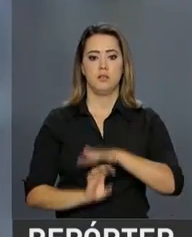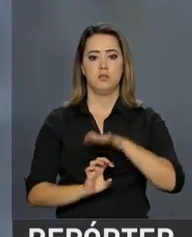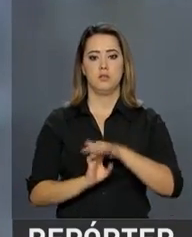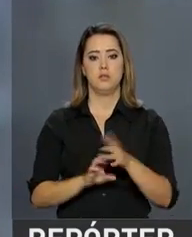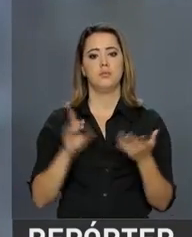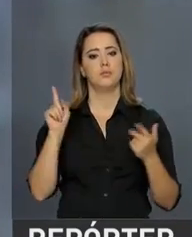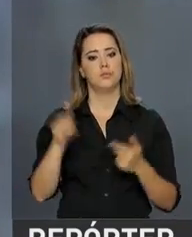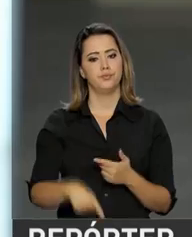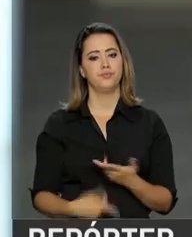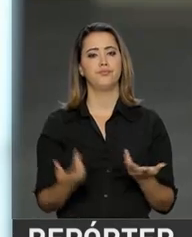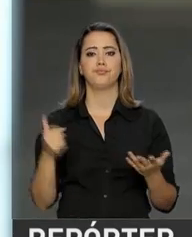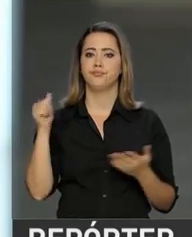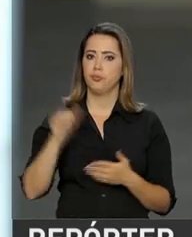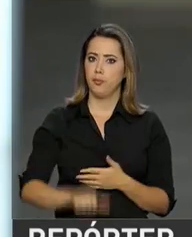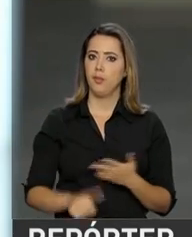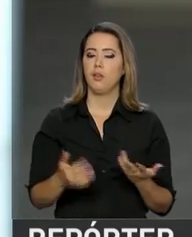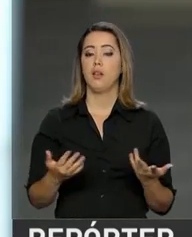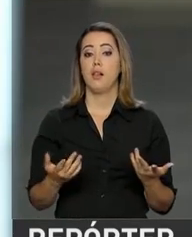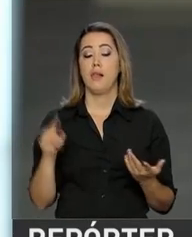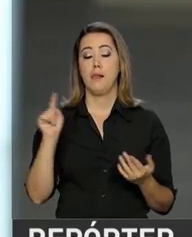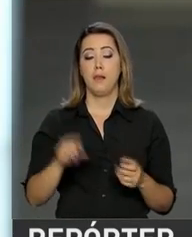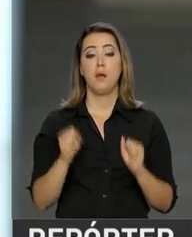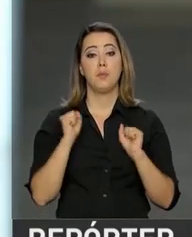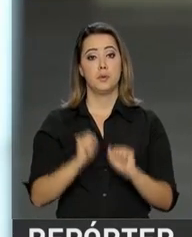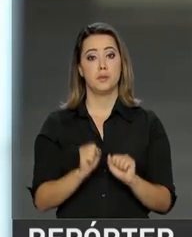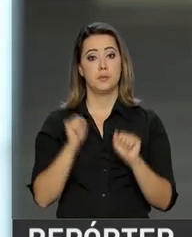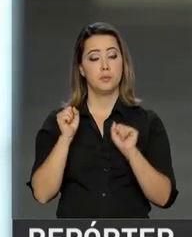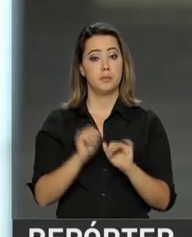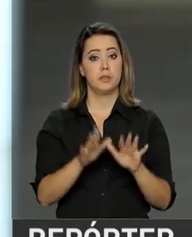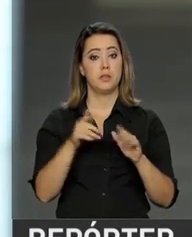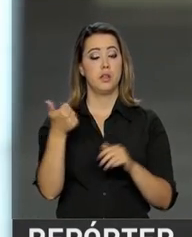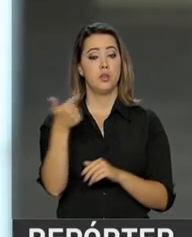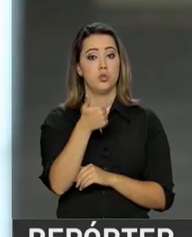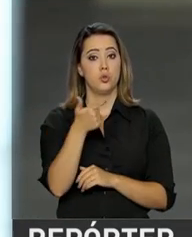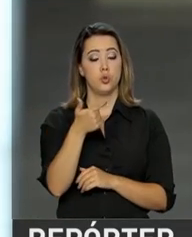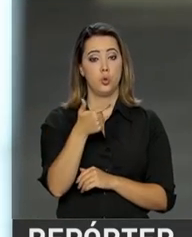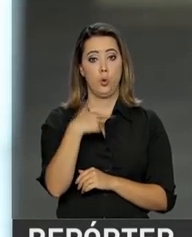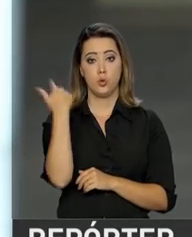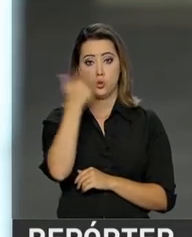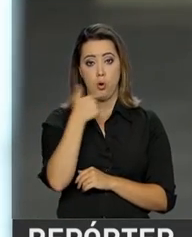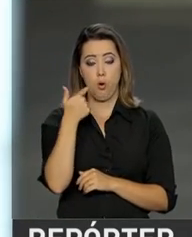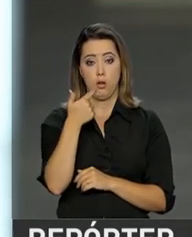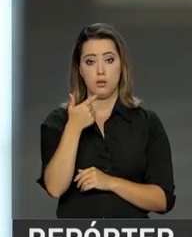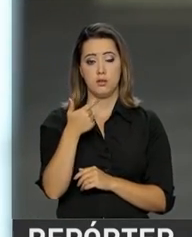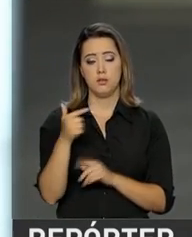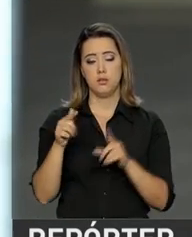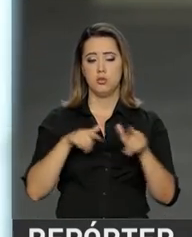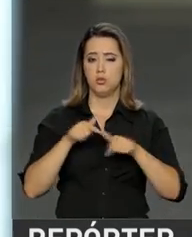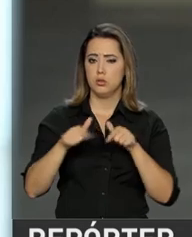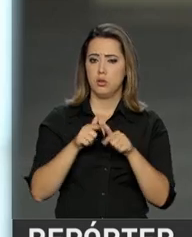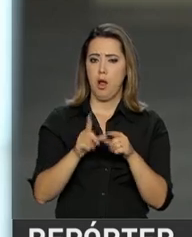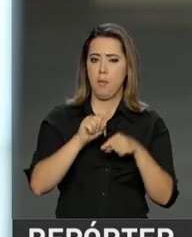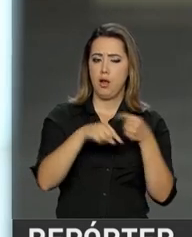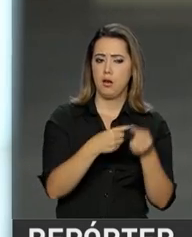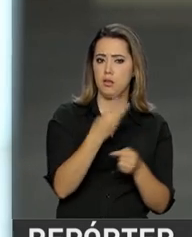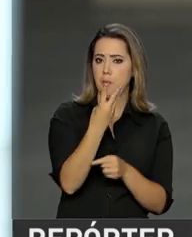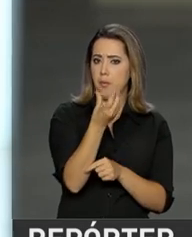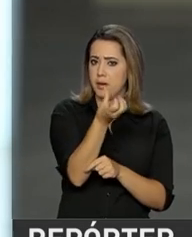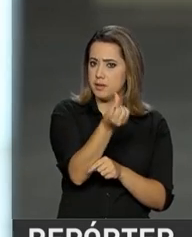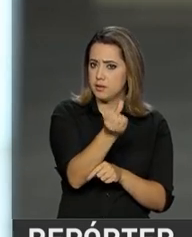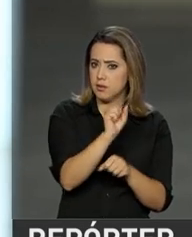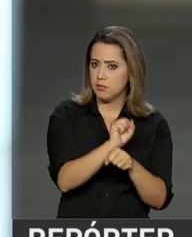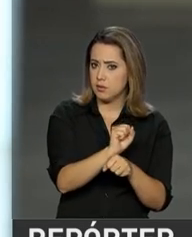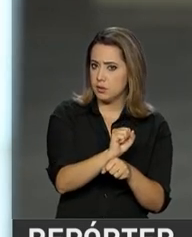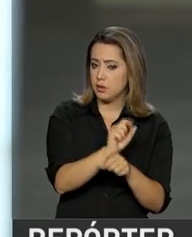logisticamente seria viável a possibilidade de extensão da jornada de 12 horas de serviço por 36 horas de descanso para todo o